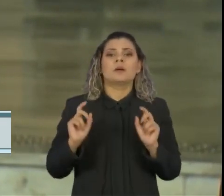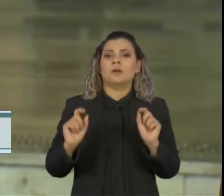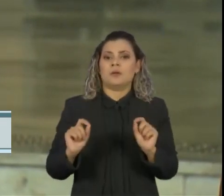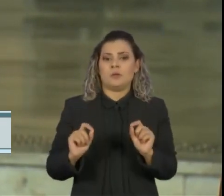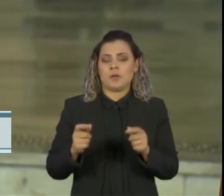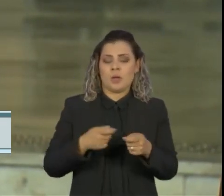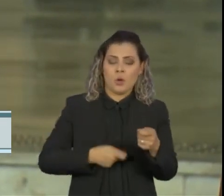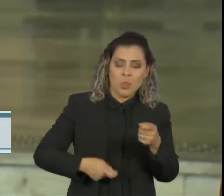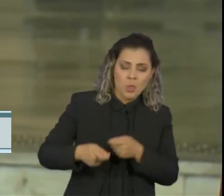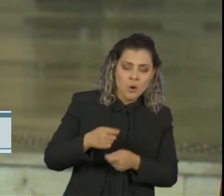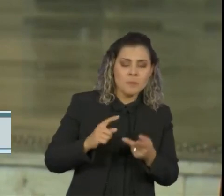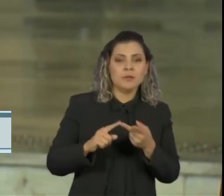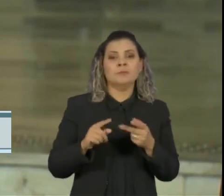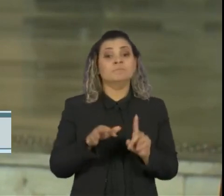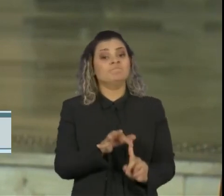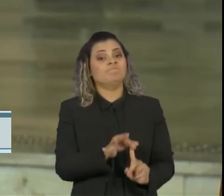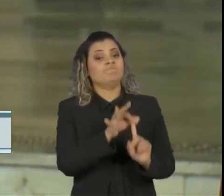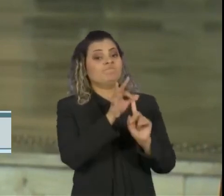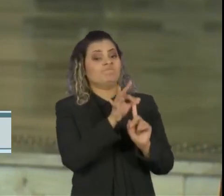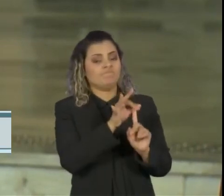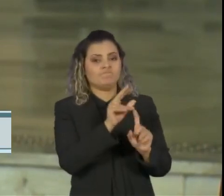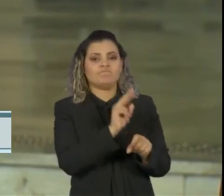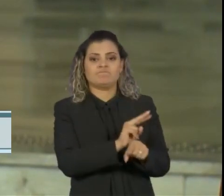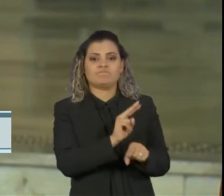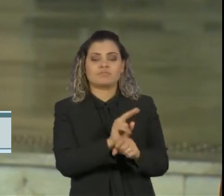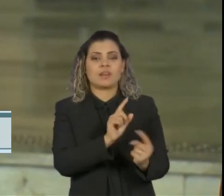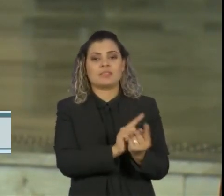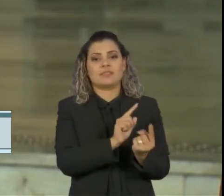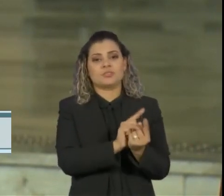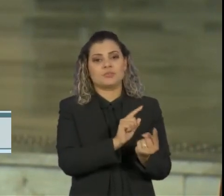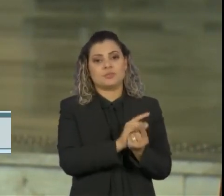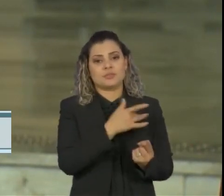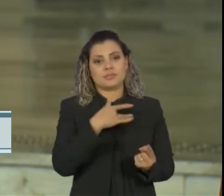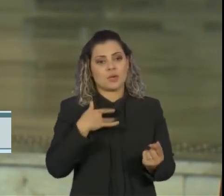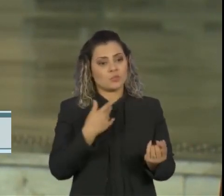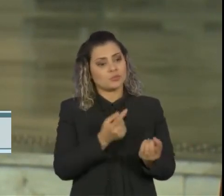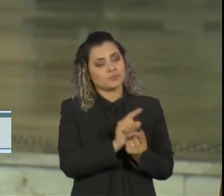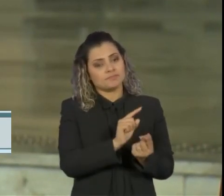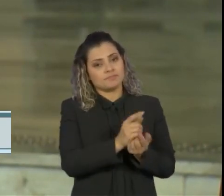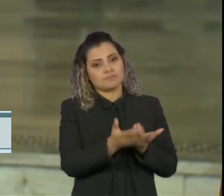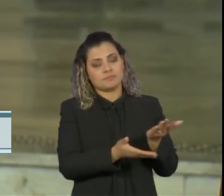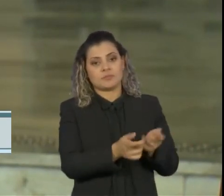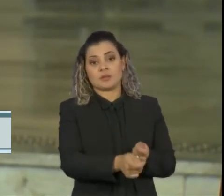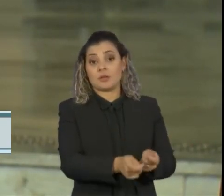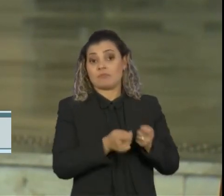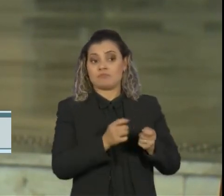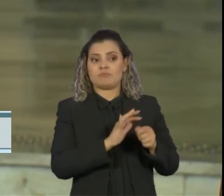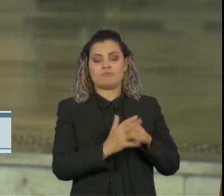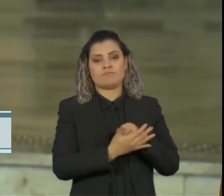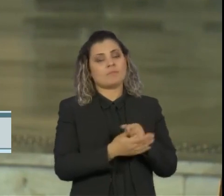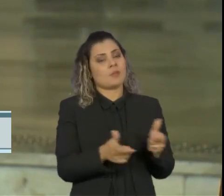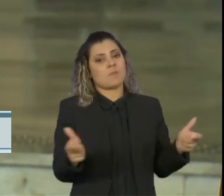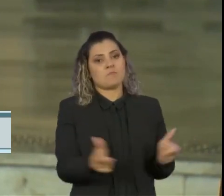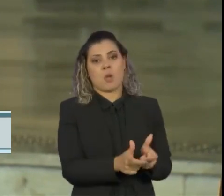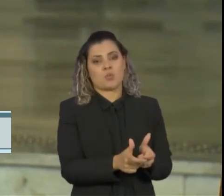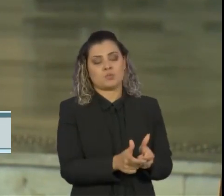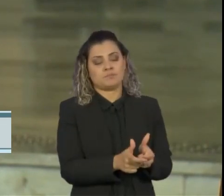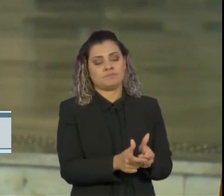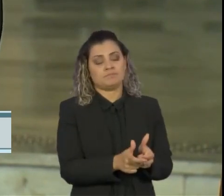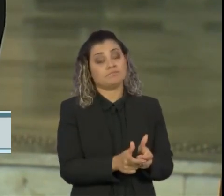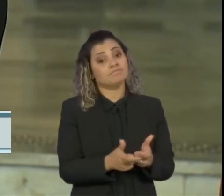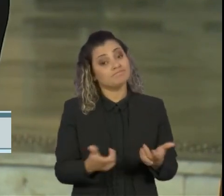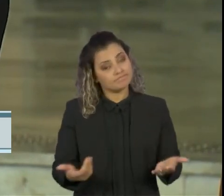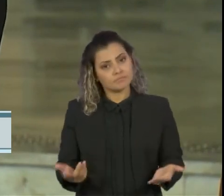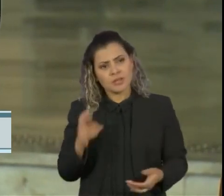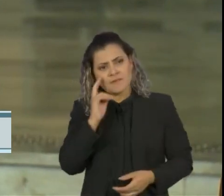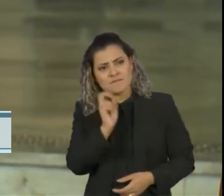questões econômicas com a prioridade que é o atendimento de saúde e a contenção da epidemia. Então, o que